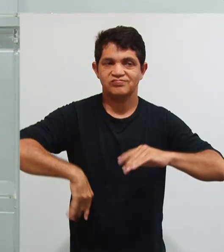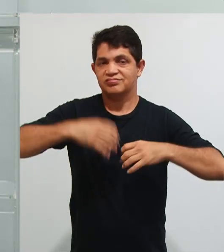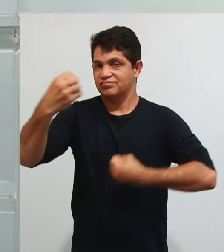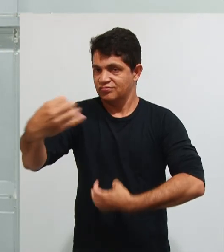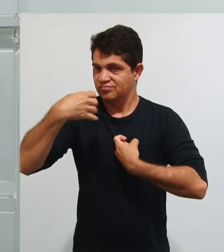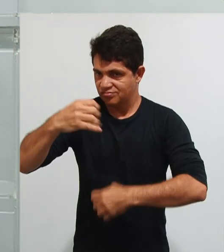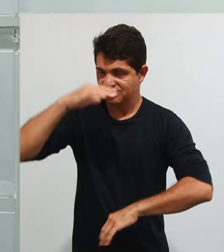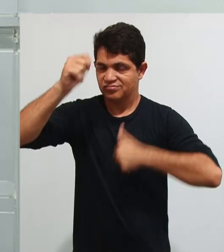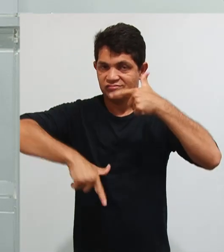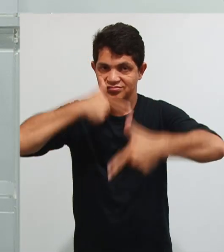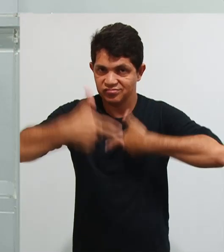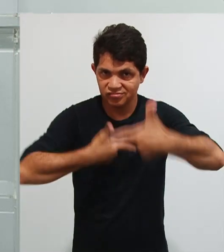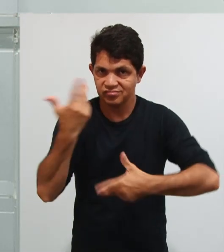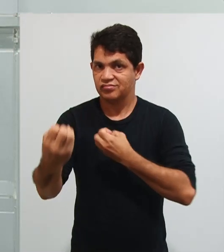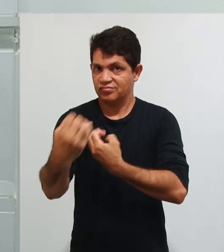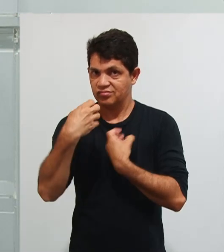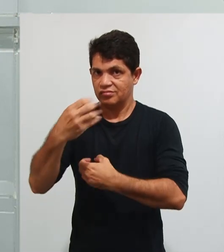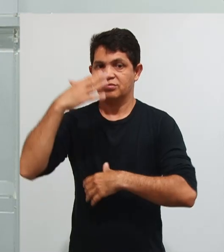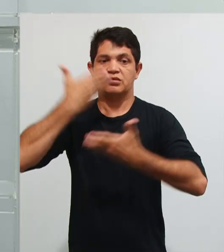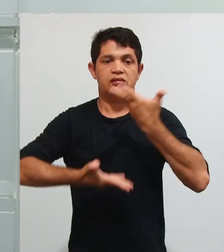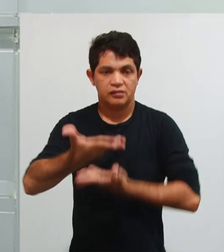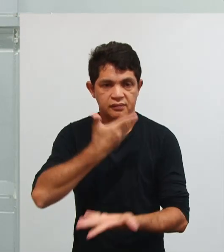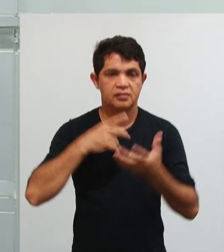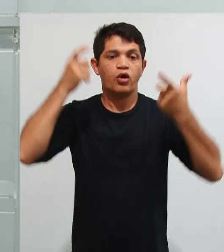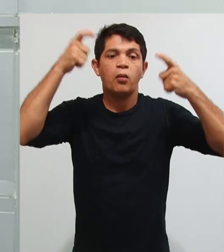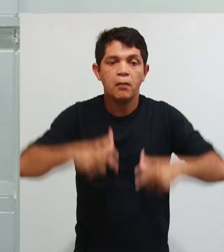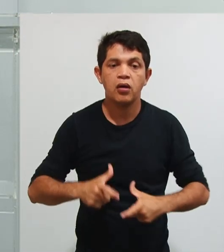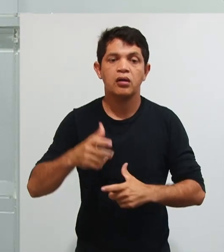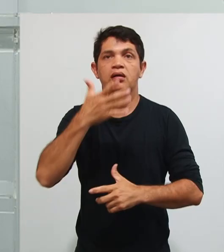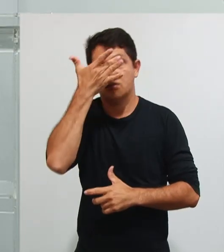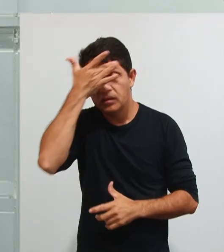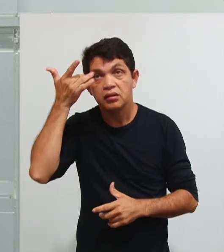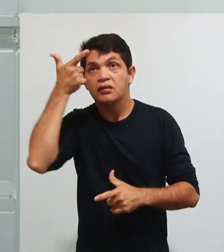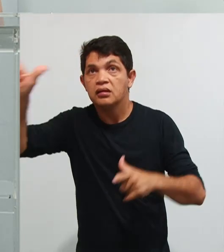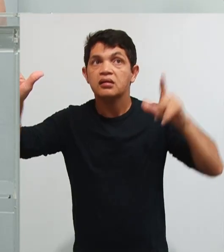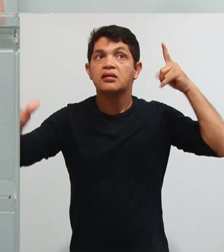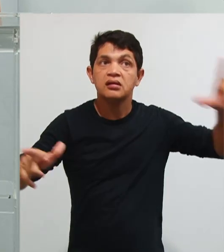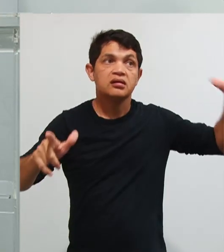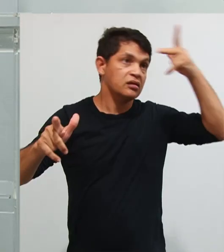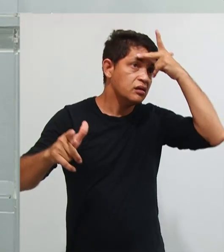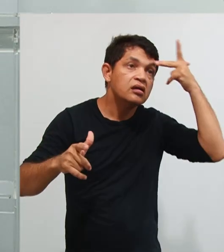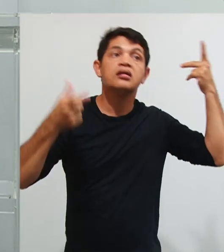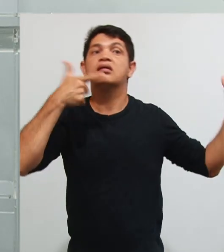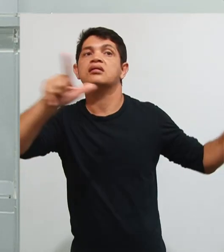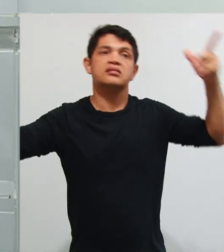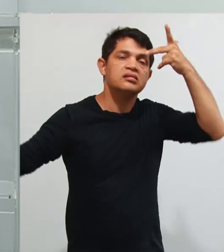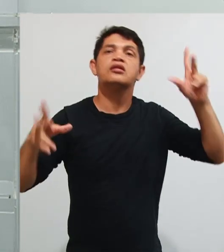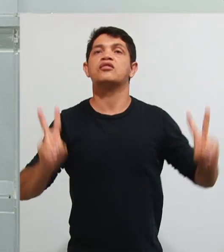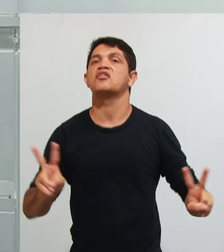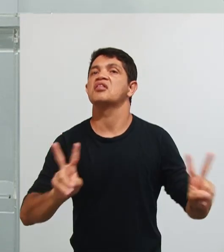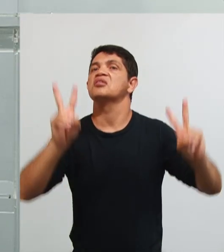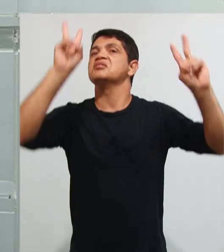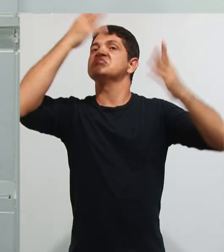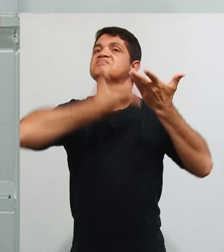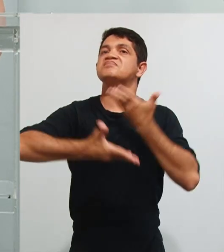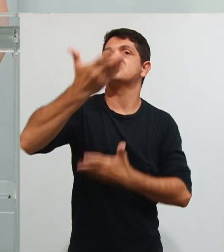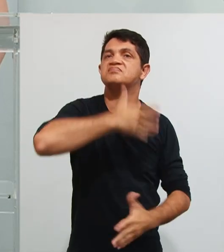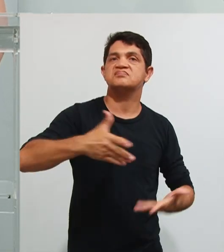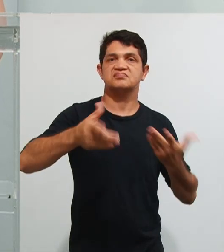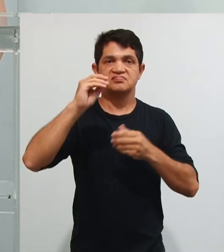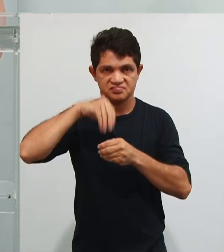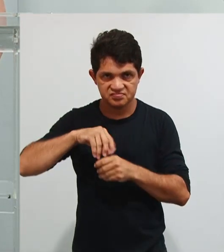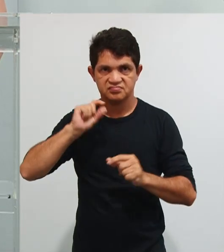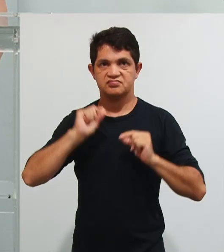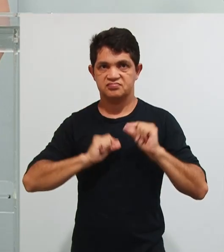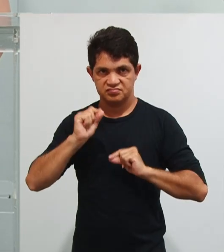o potencial de crescimento das organizações está onde, ser humano? Nas pessoas. Se nós não a valorizarmos, certamente nós não